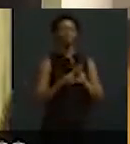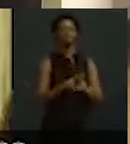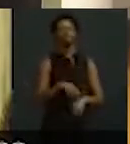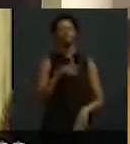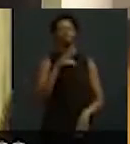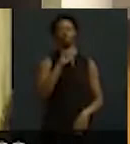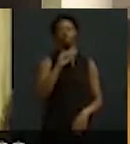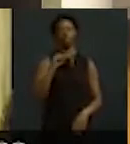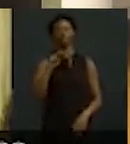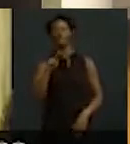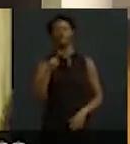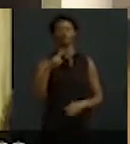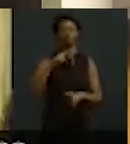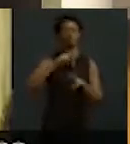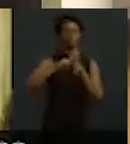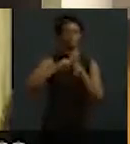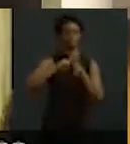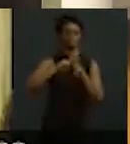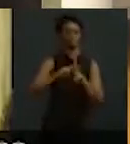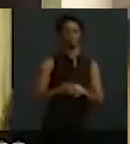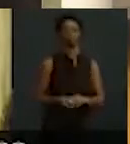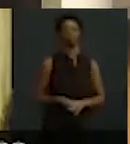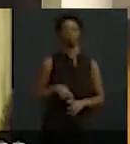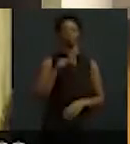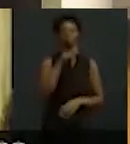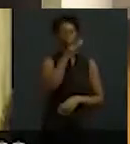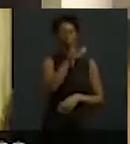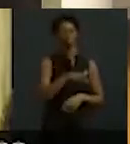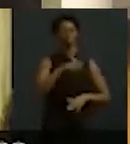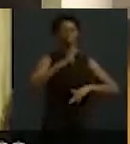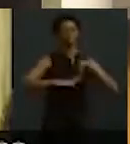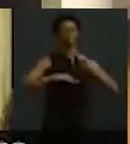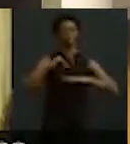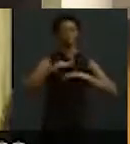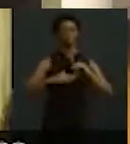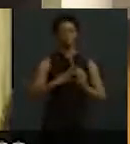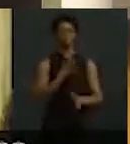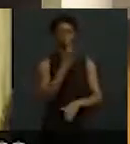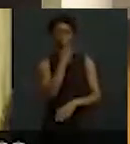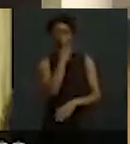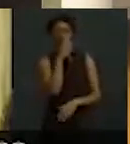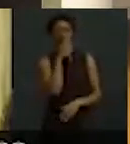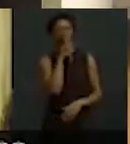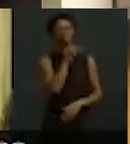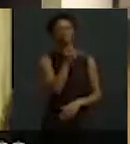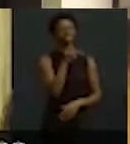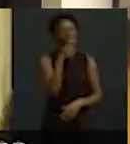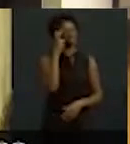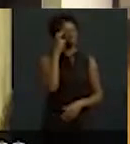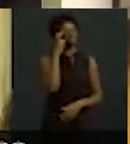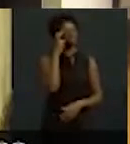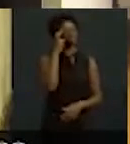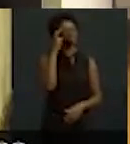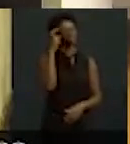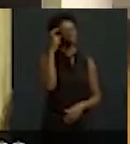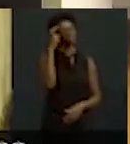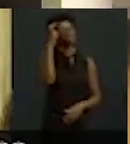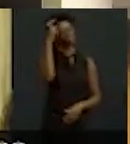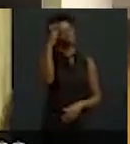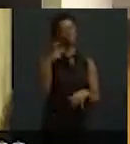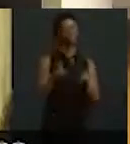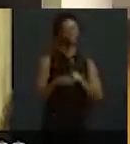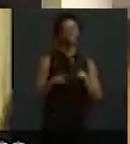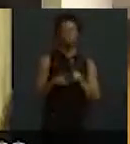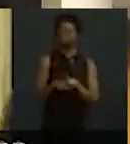CAU Criminal. Profissional que impressiona pela densidade intelectual e pelo